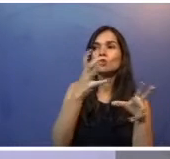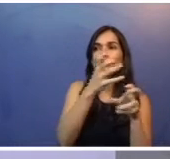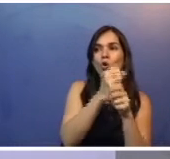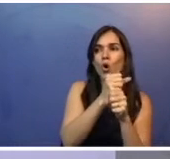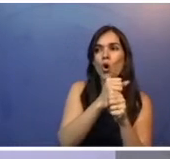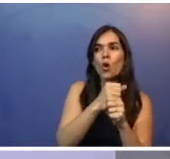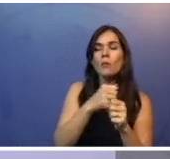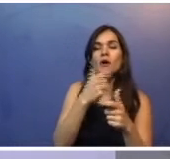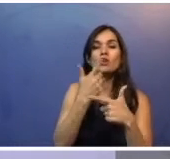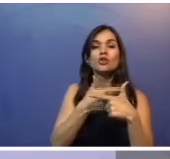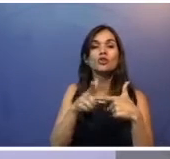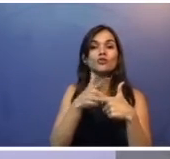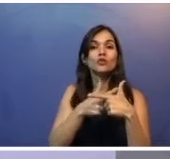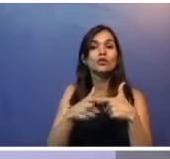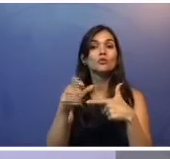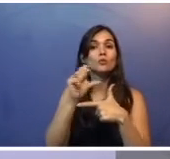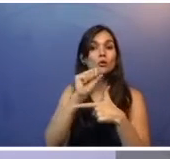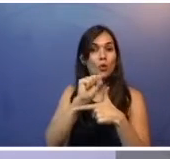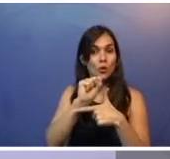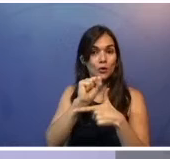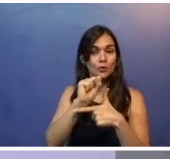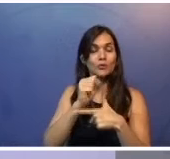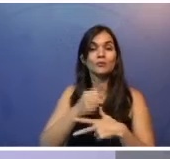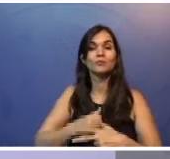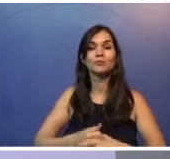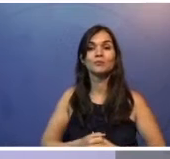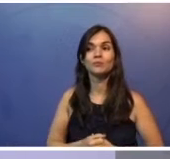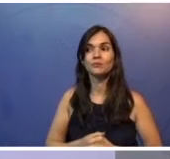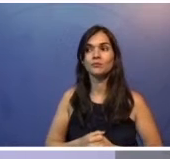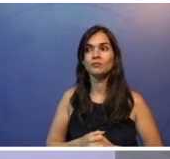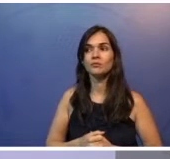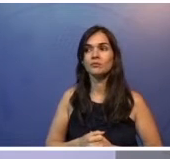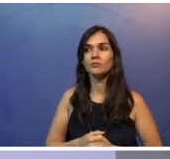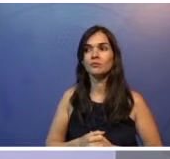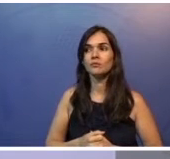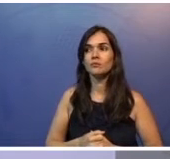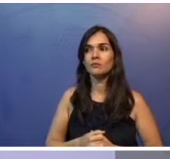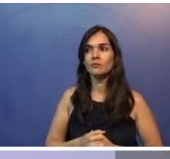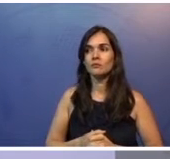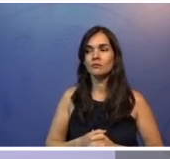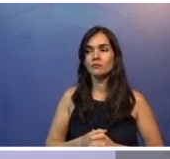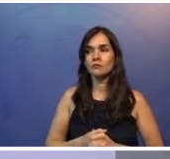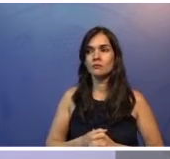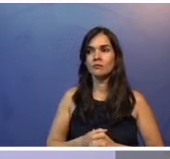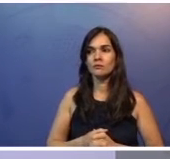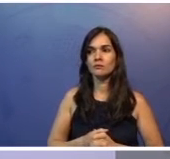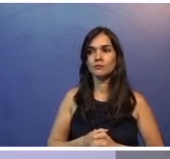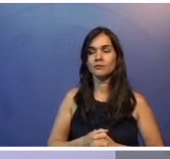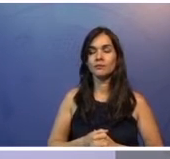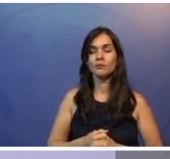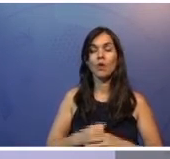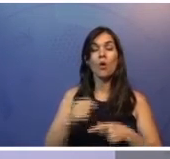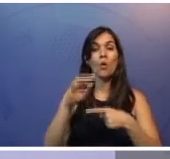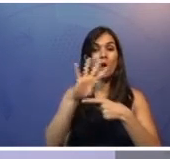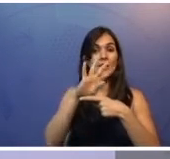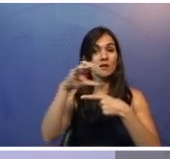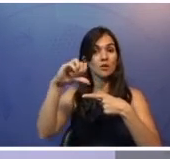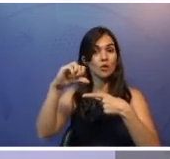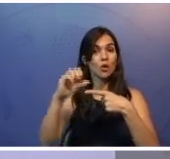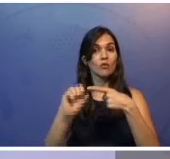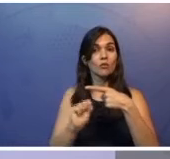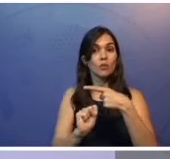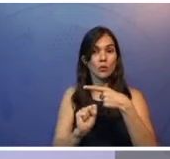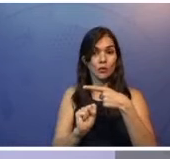são oito números 1 2 3 4 5 6 7 8 é tão soma tudo aqui em cima vai